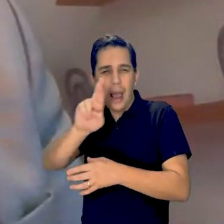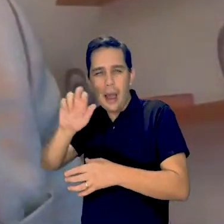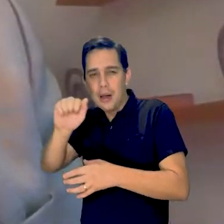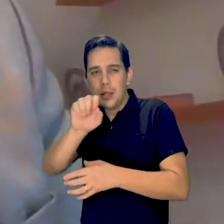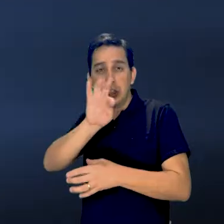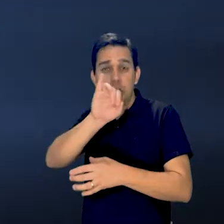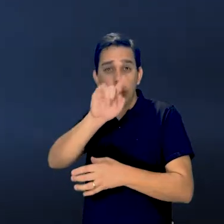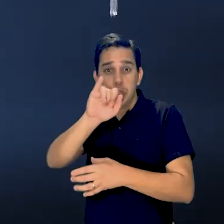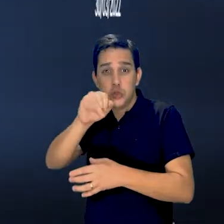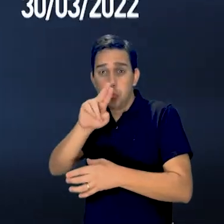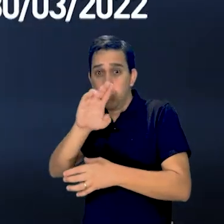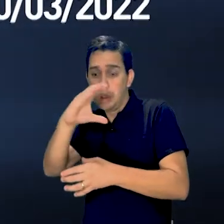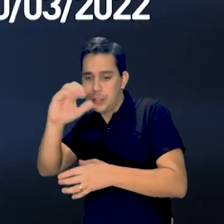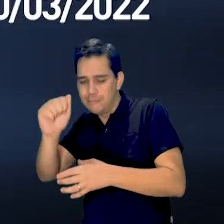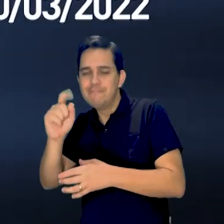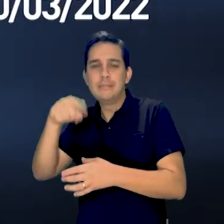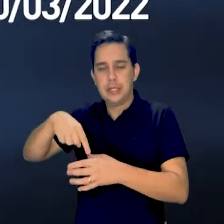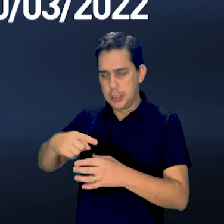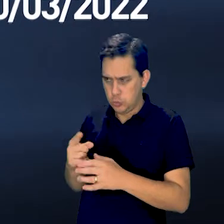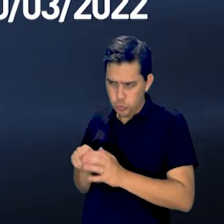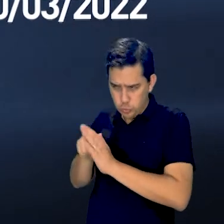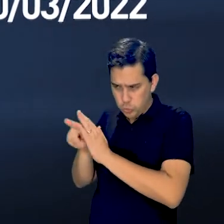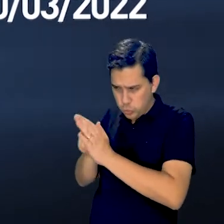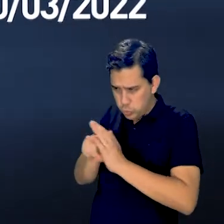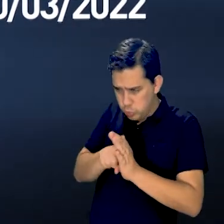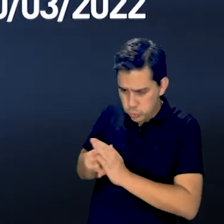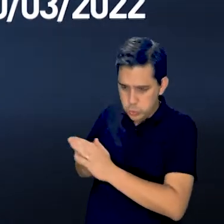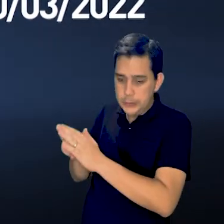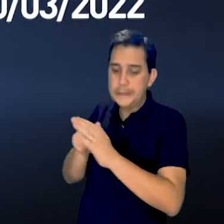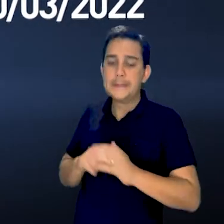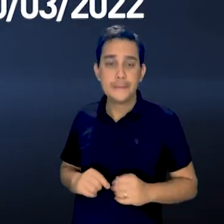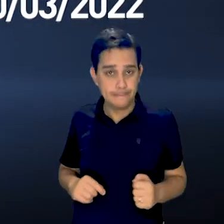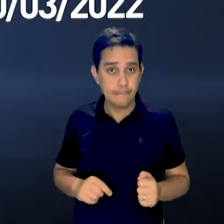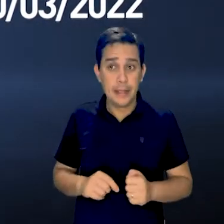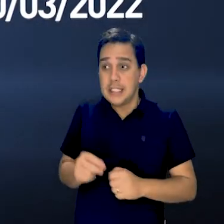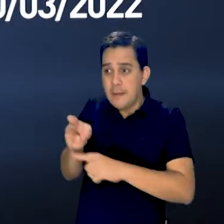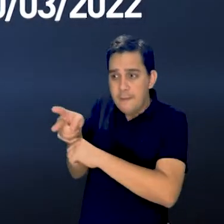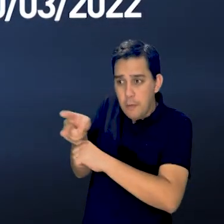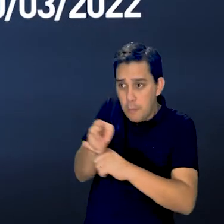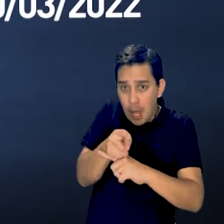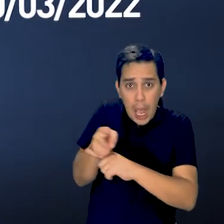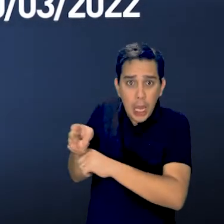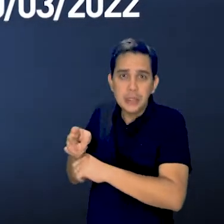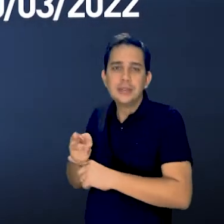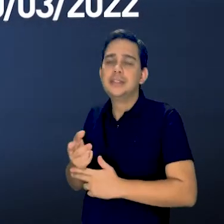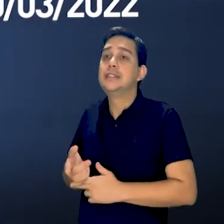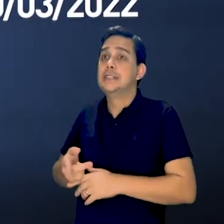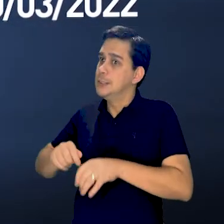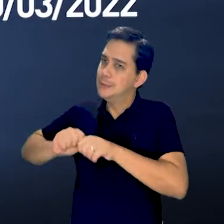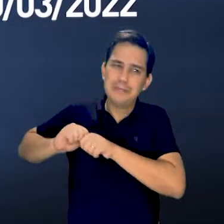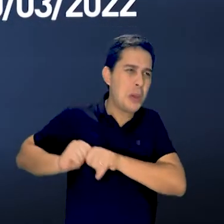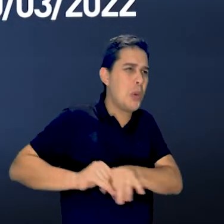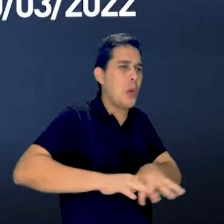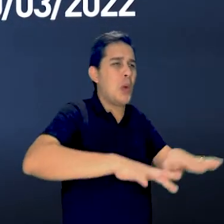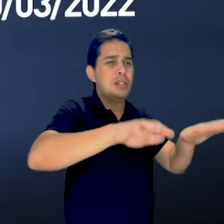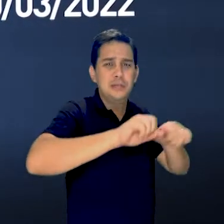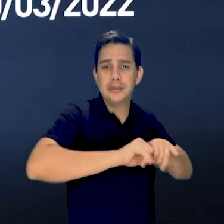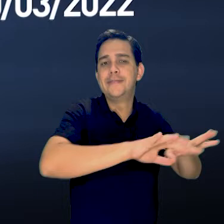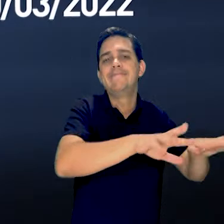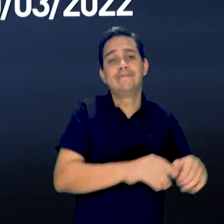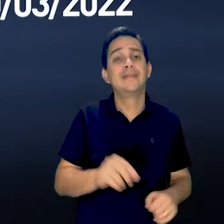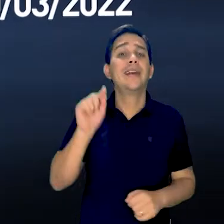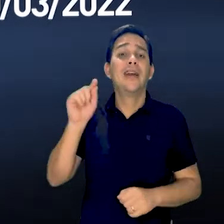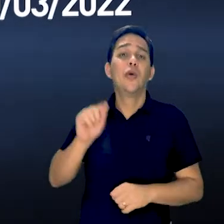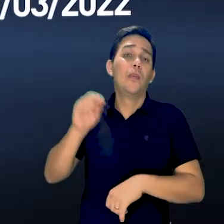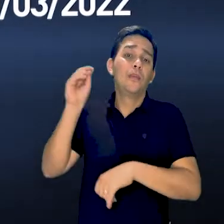a essa filmagem que viralizou e que foi levada aos autos e que foi praticada pelo